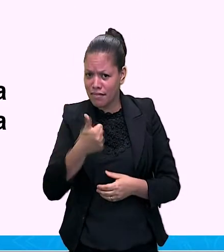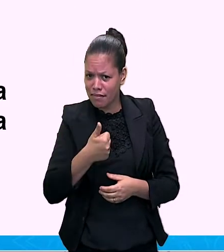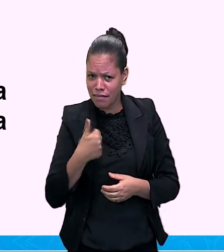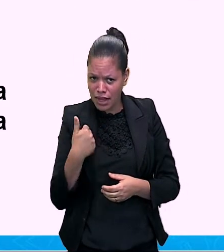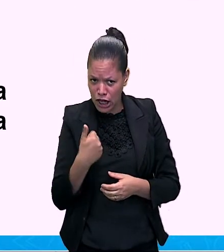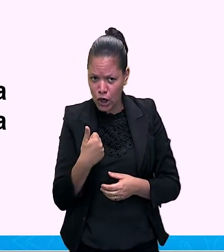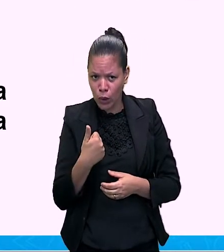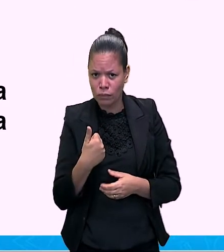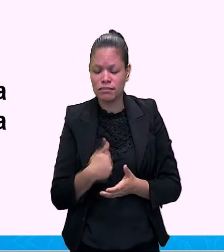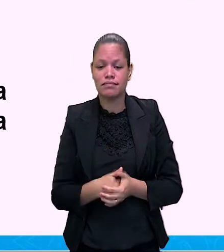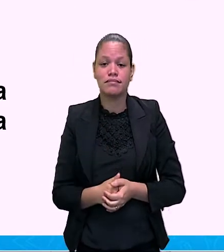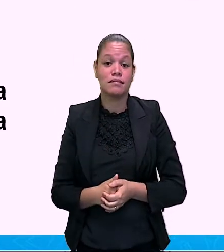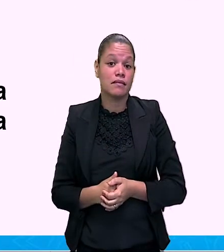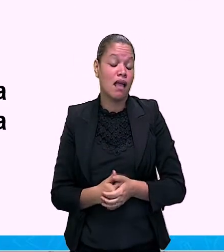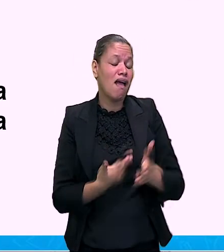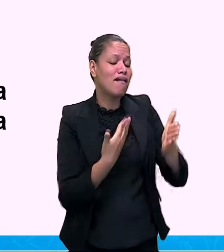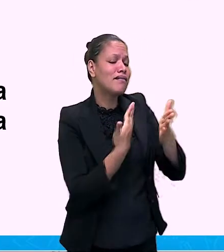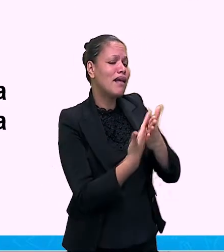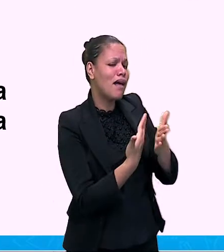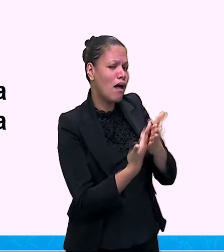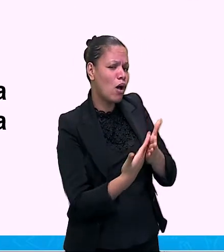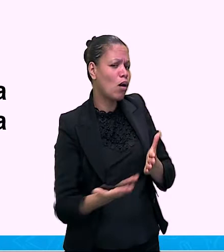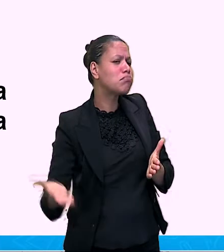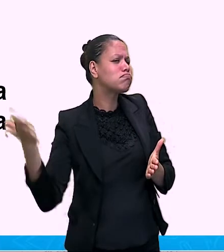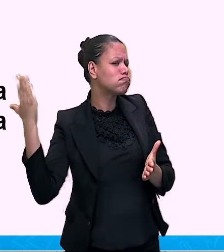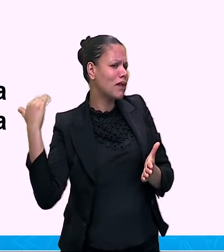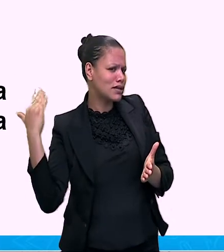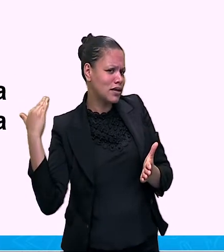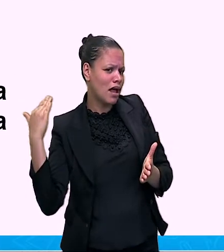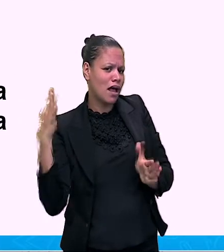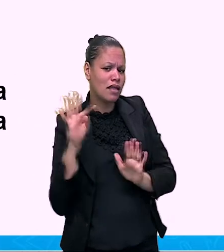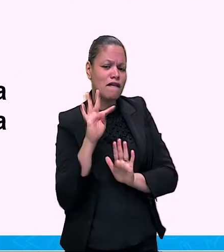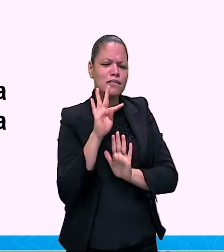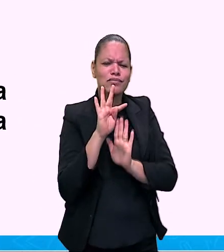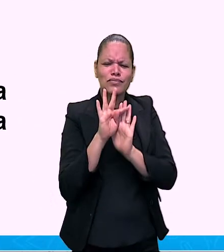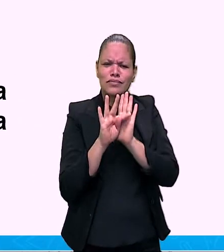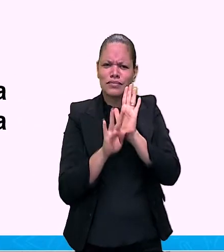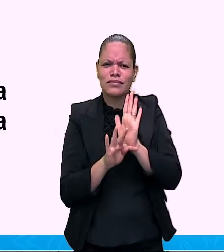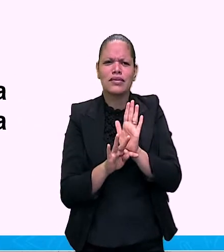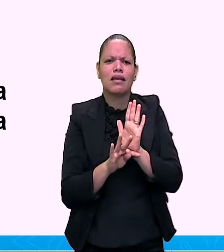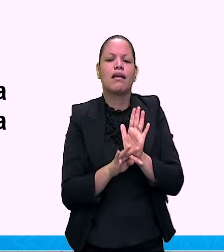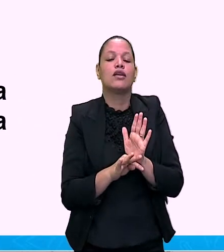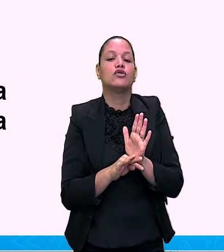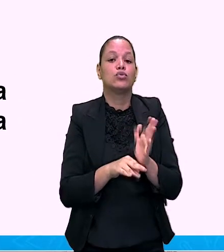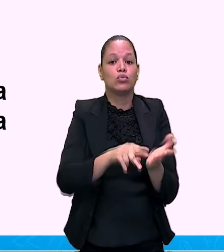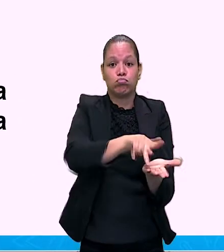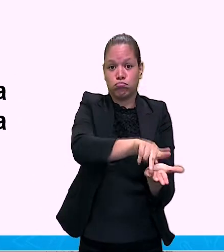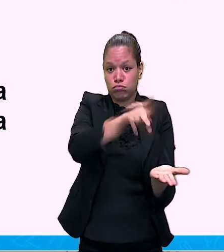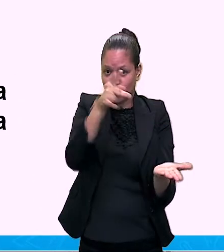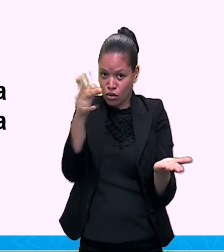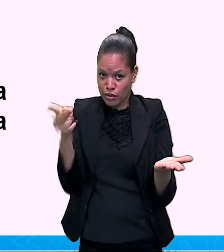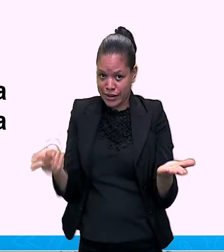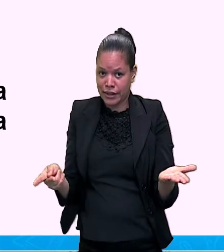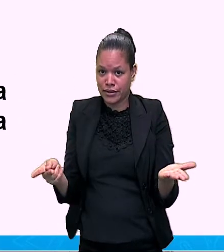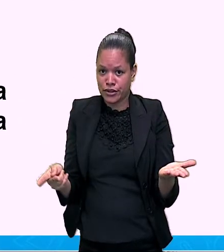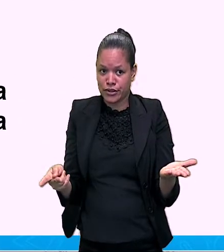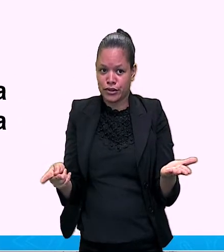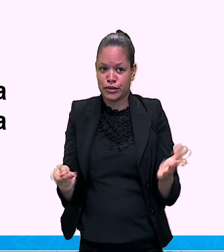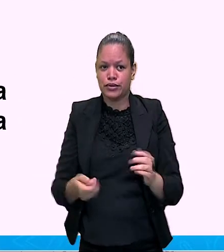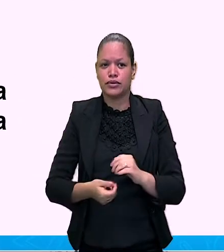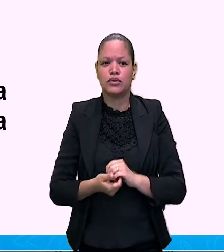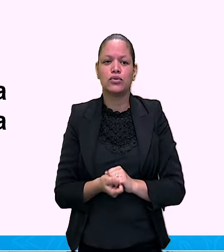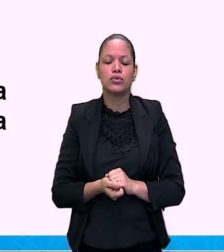reportagem, dentro do gênero textual jornalístico. A reportagem é um gênero